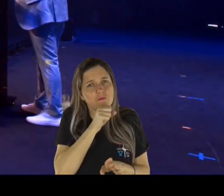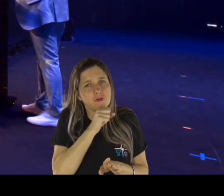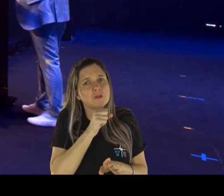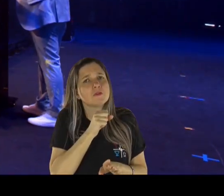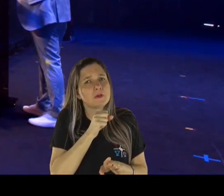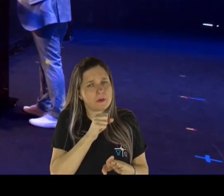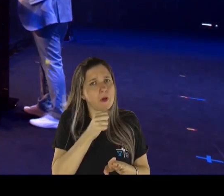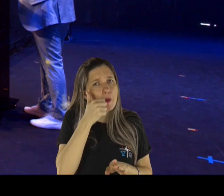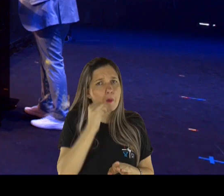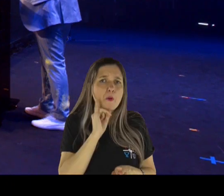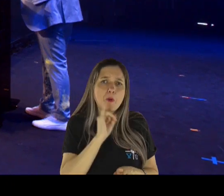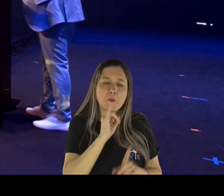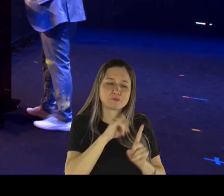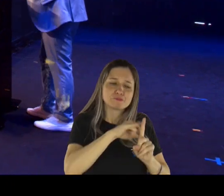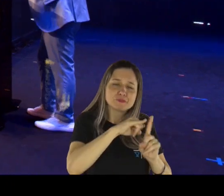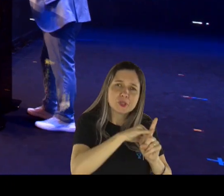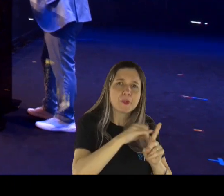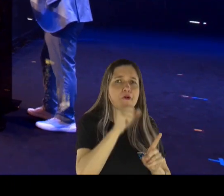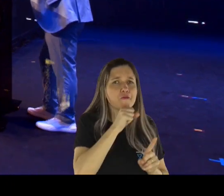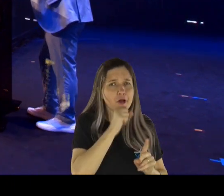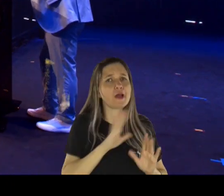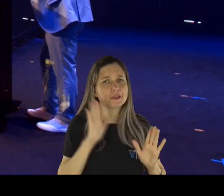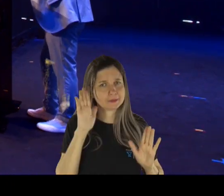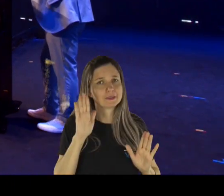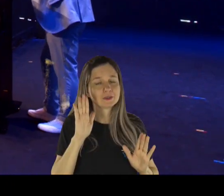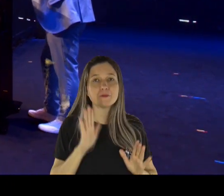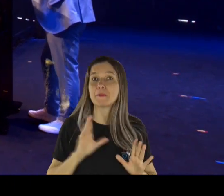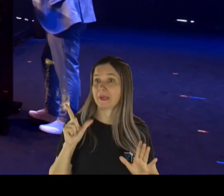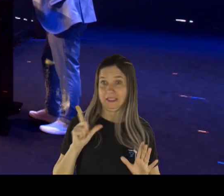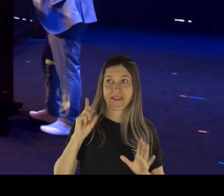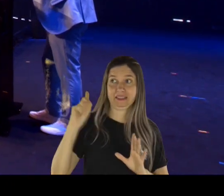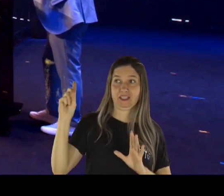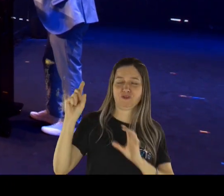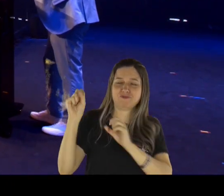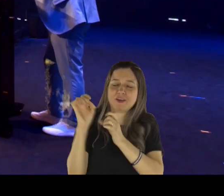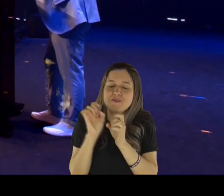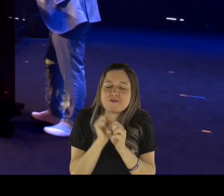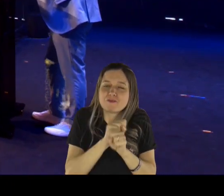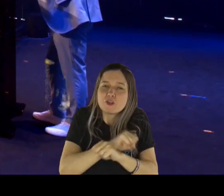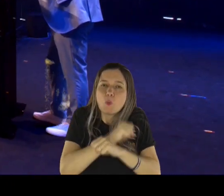nada é impossível para Deus.